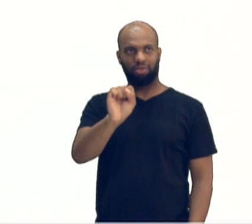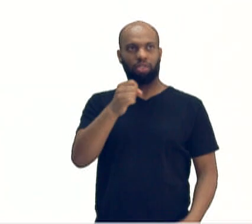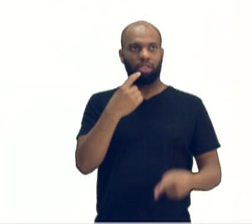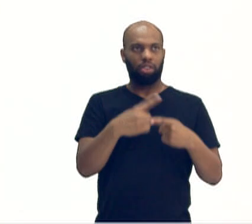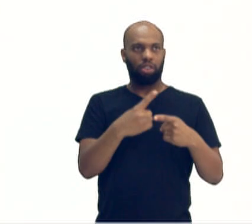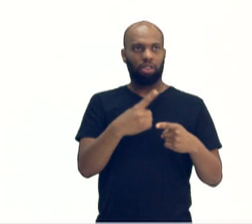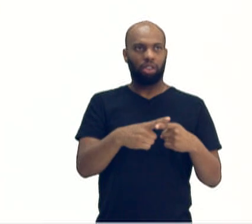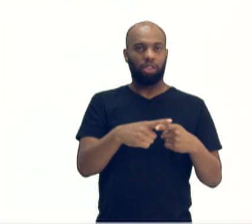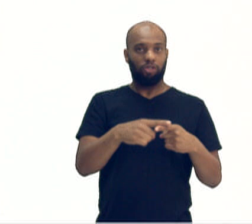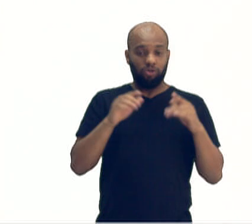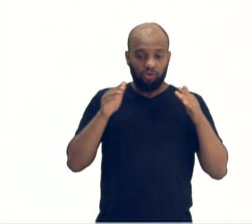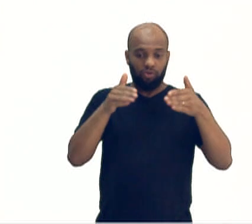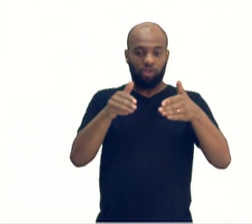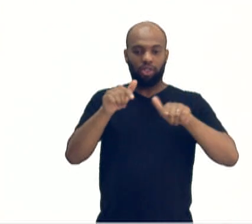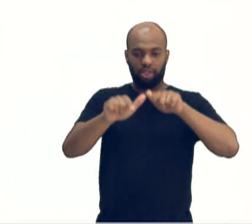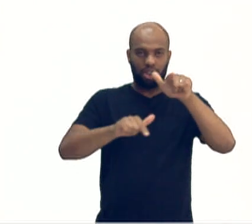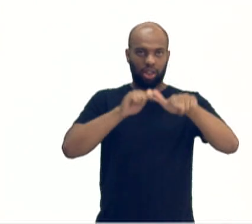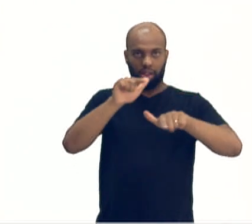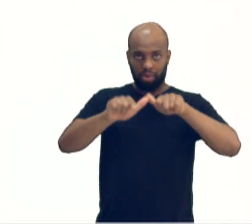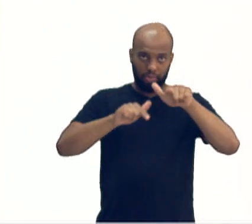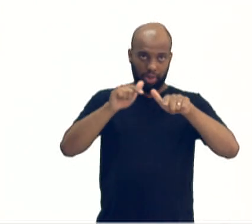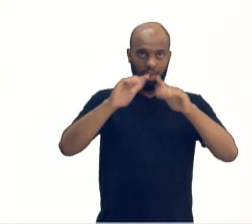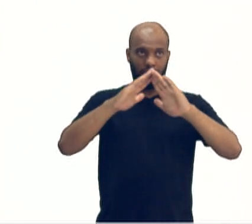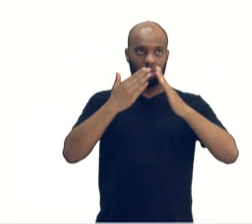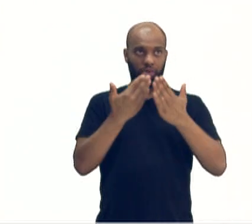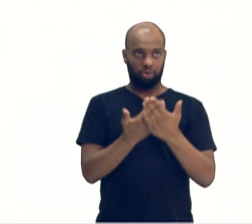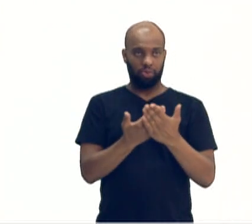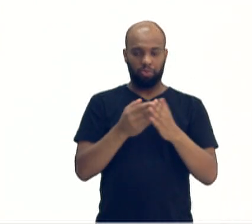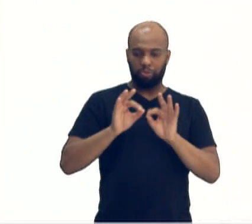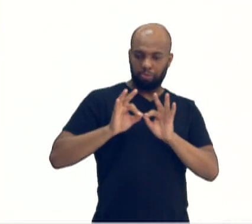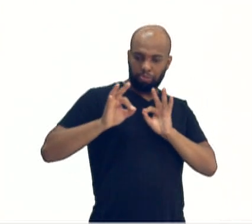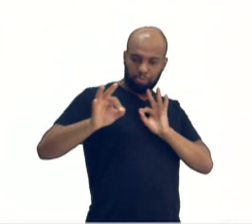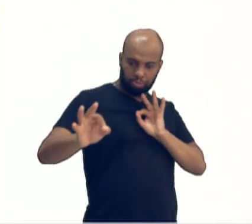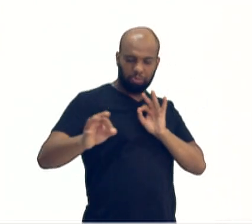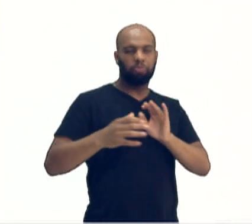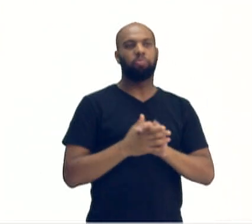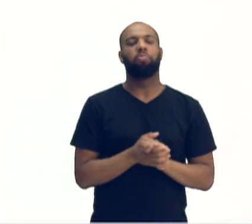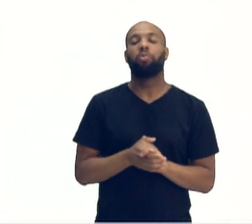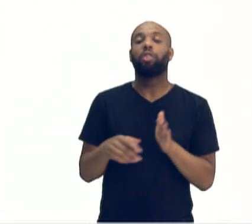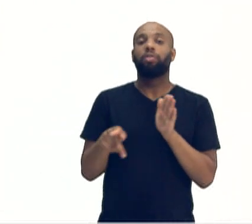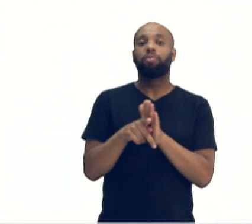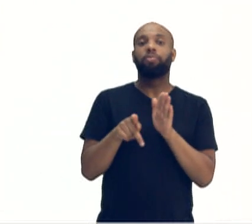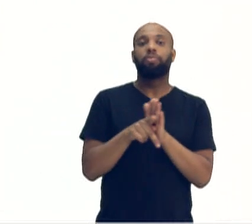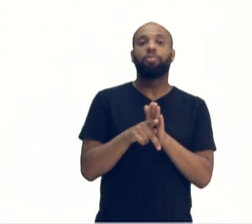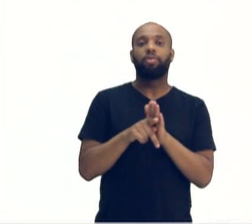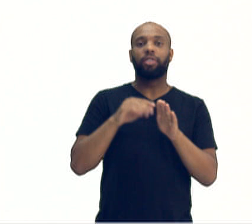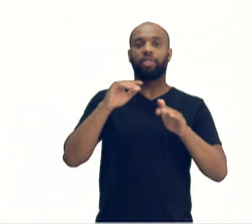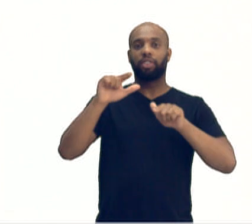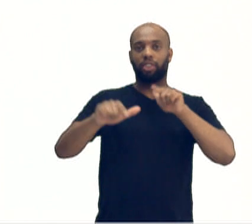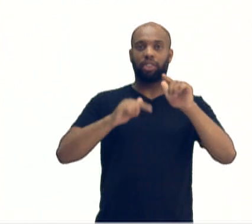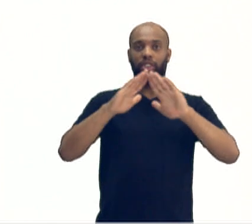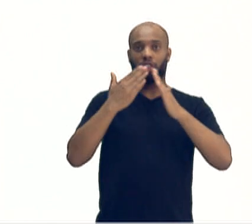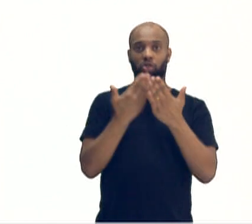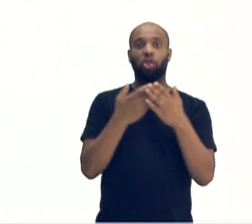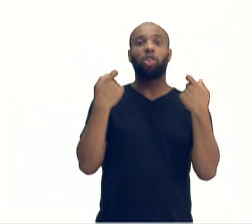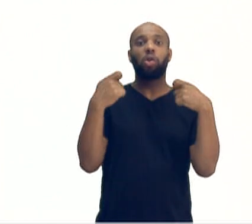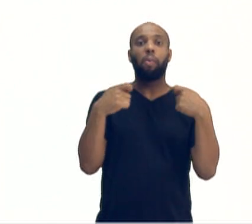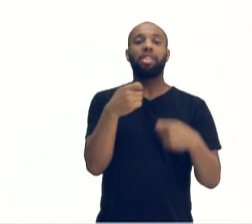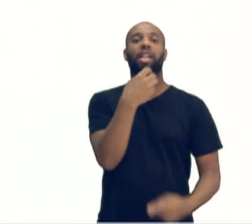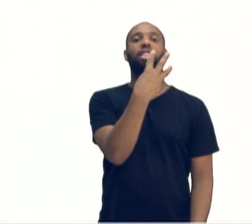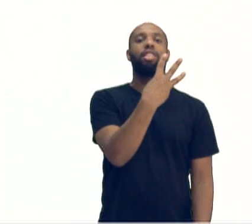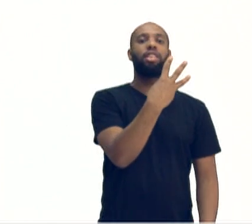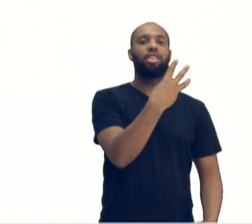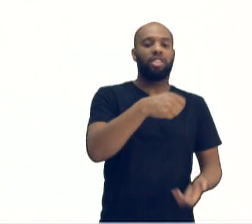Para um trabalho escolar, 2 metros de comprimento de fita, né? Para um trabalho escolar, ela precisará de